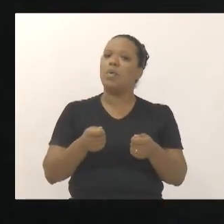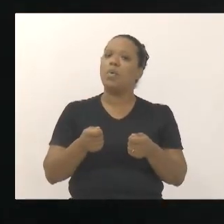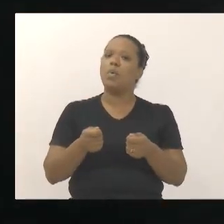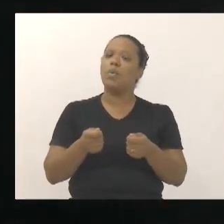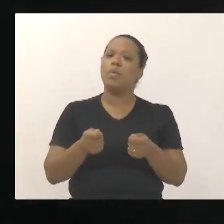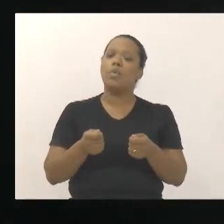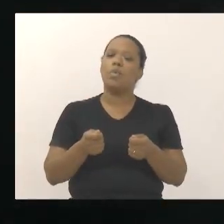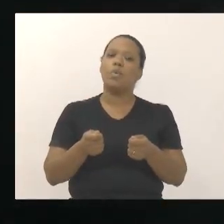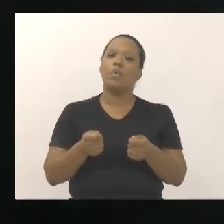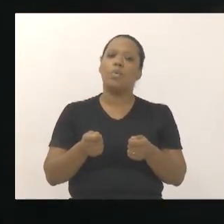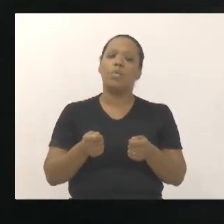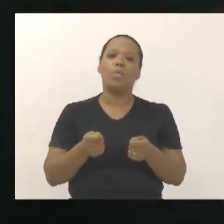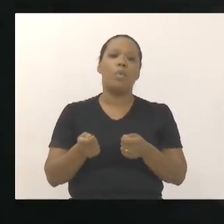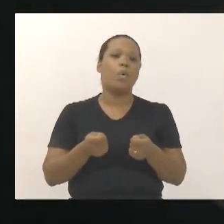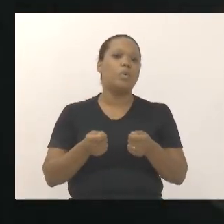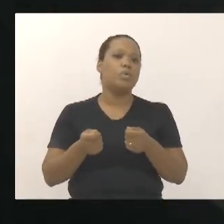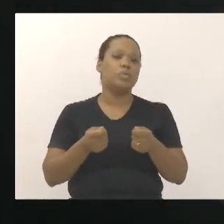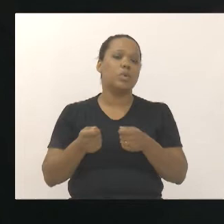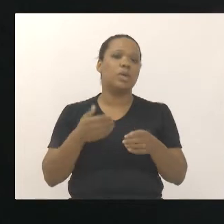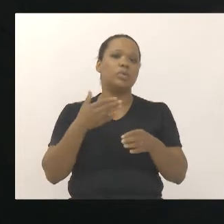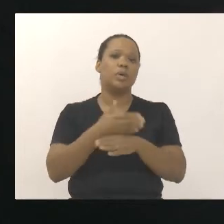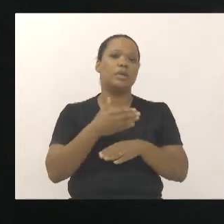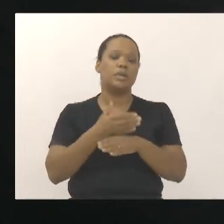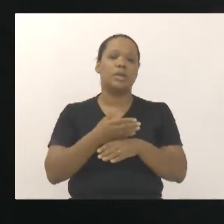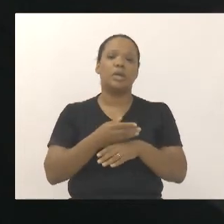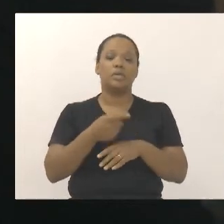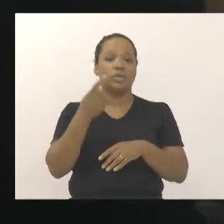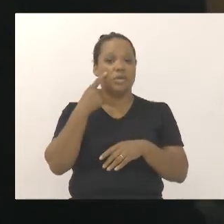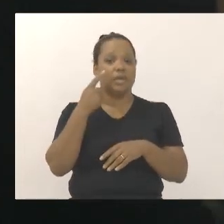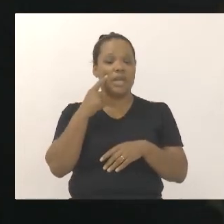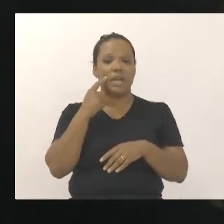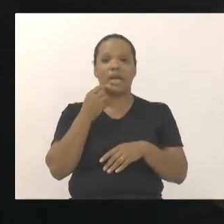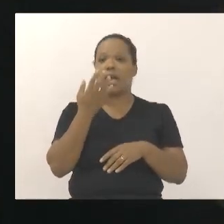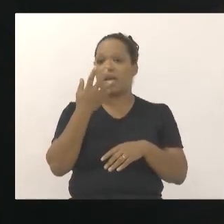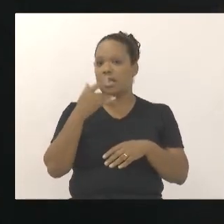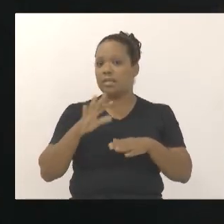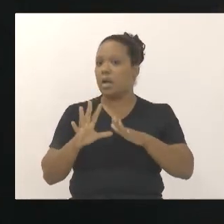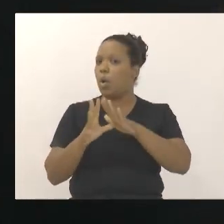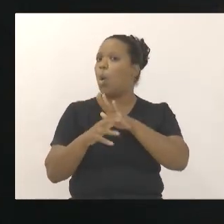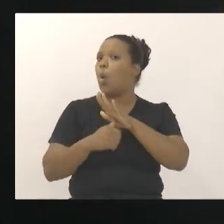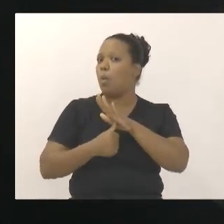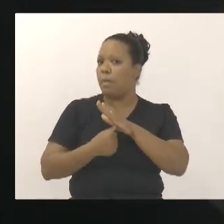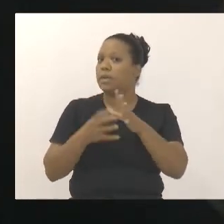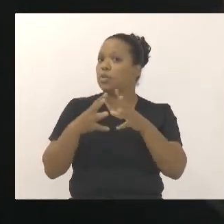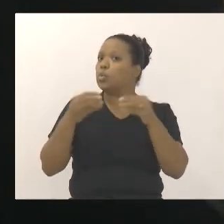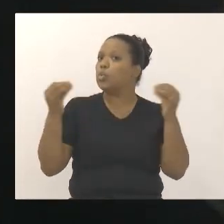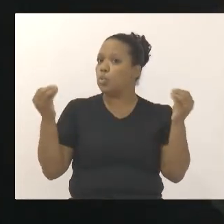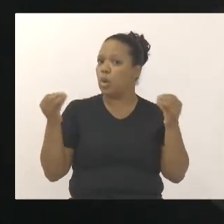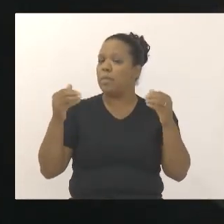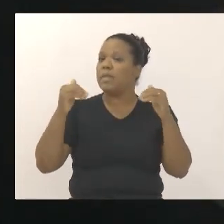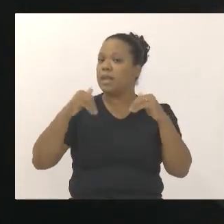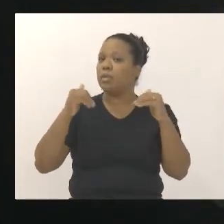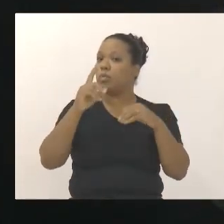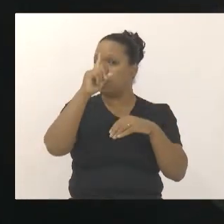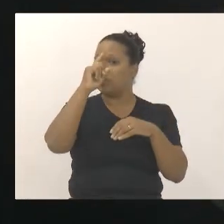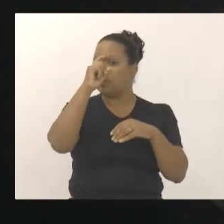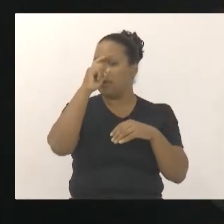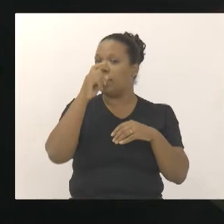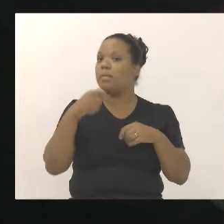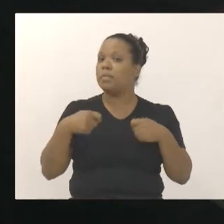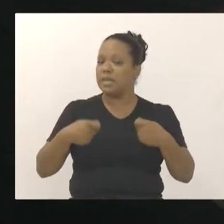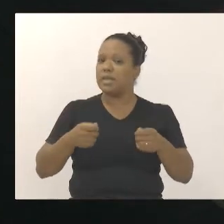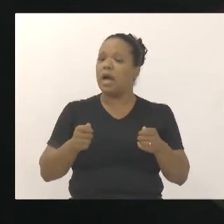entra, porque a gente vê muitos casos de sequestro de crianças que são desaparecidas na maternidade. Então, esse controle tem que